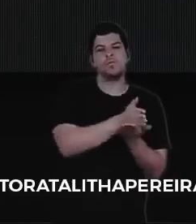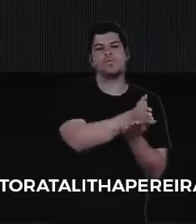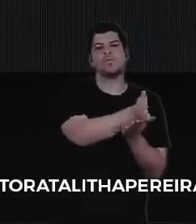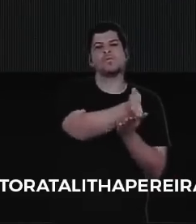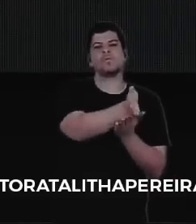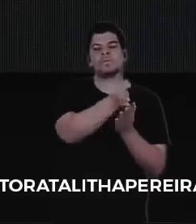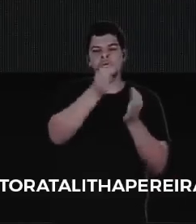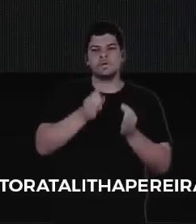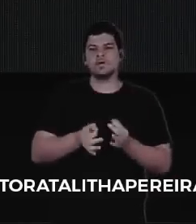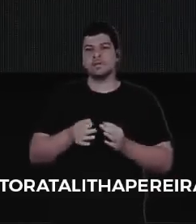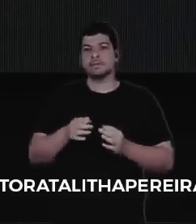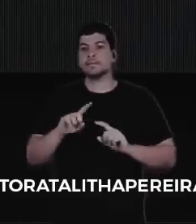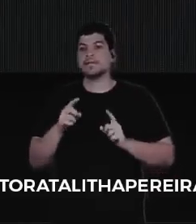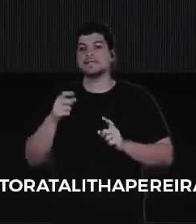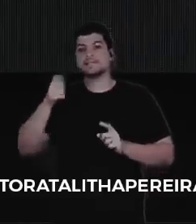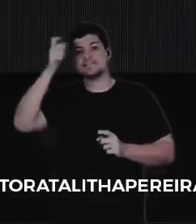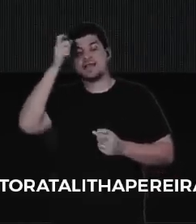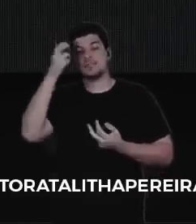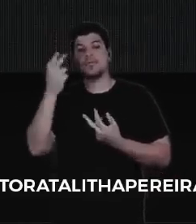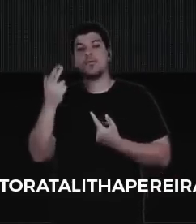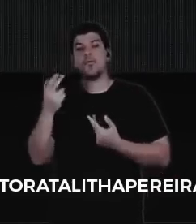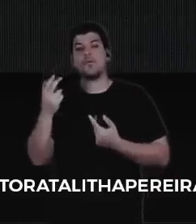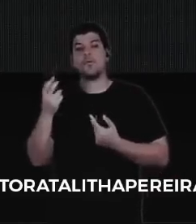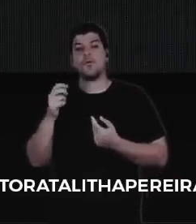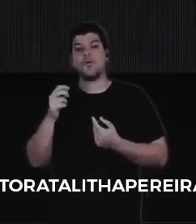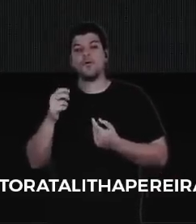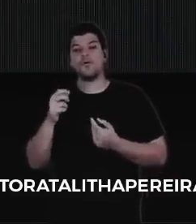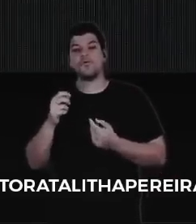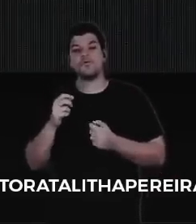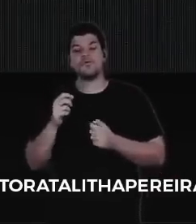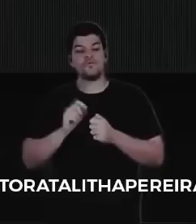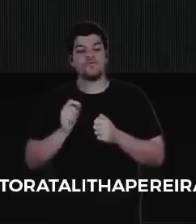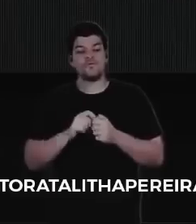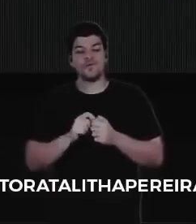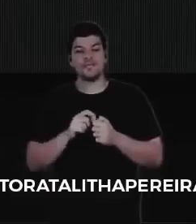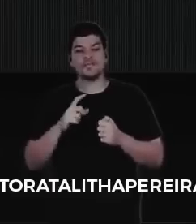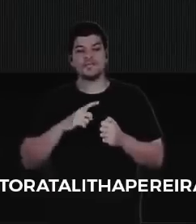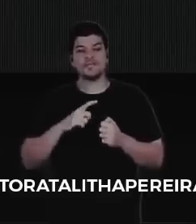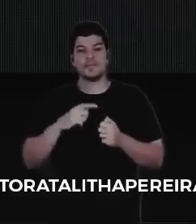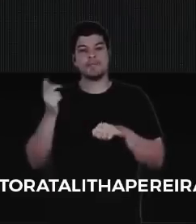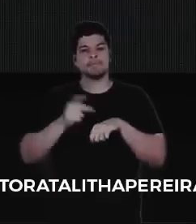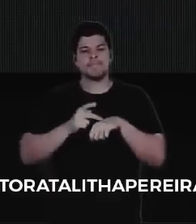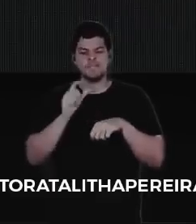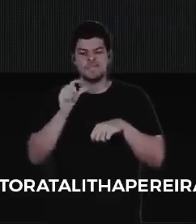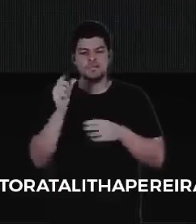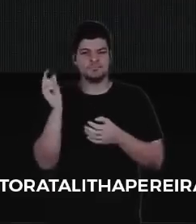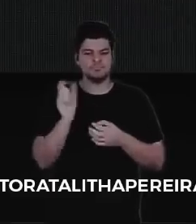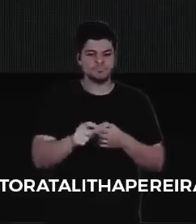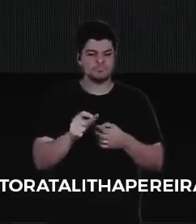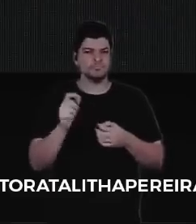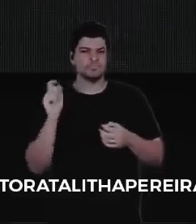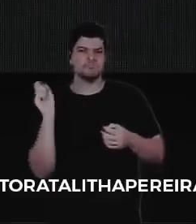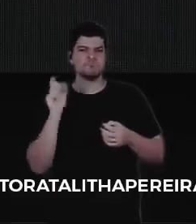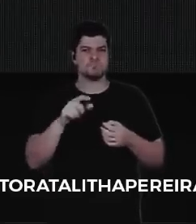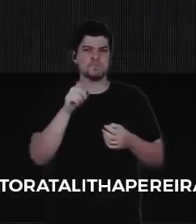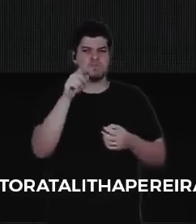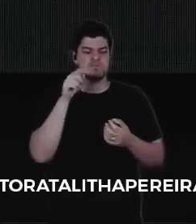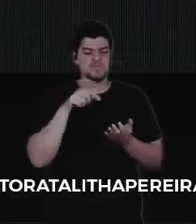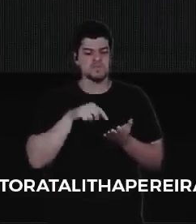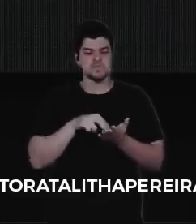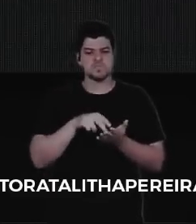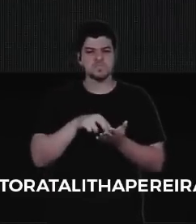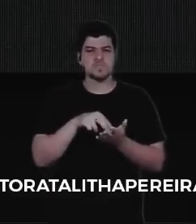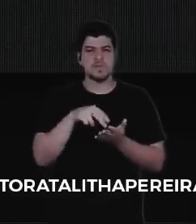pedrinhas, são raposinhas, para tentar destruir a nossa vida. E talvez uma